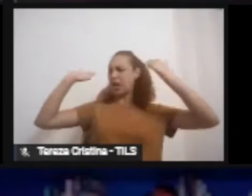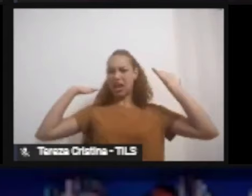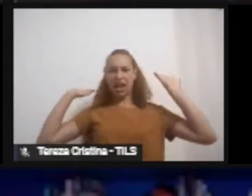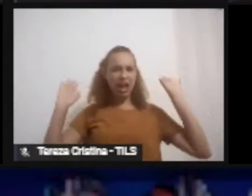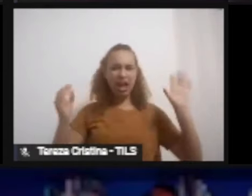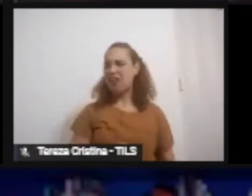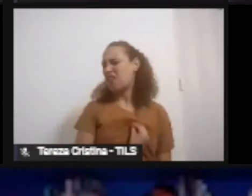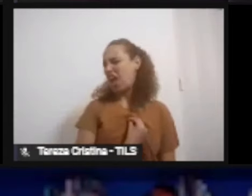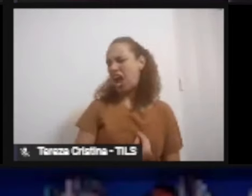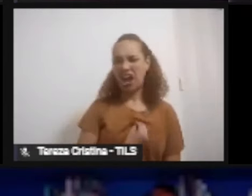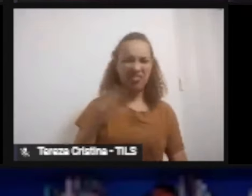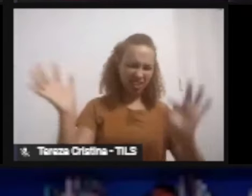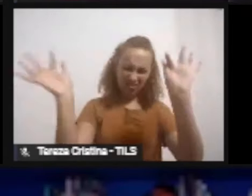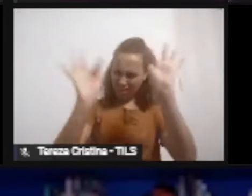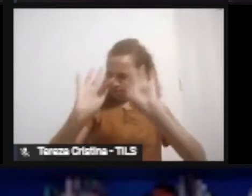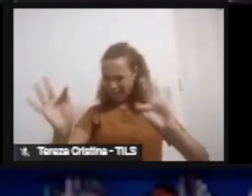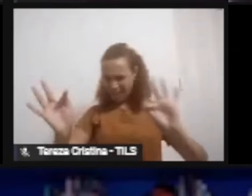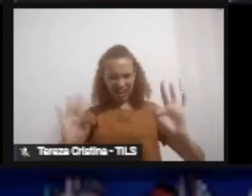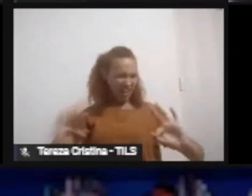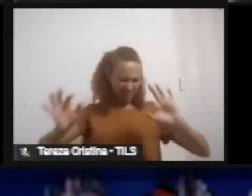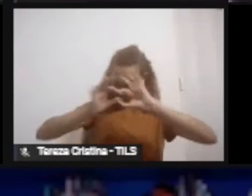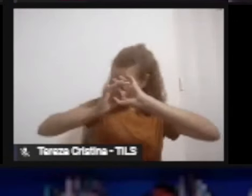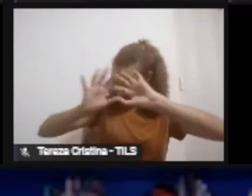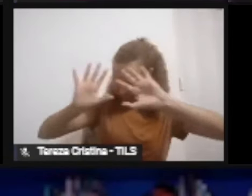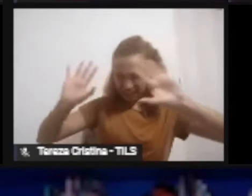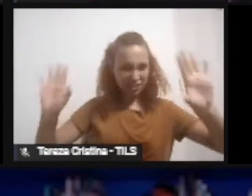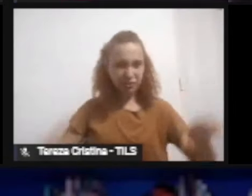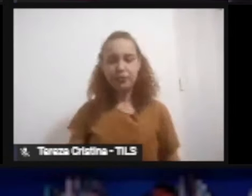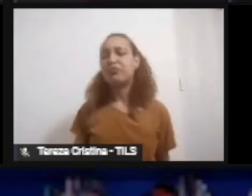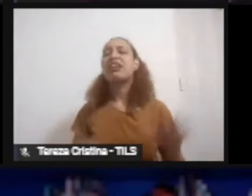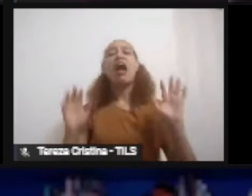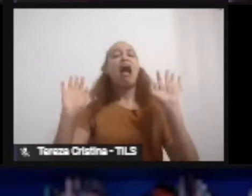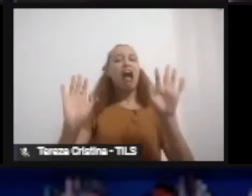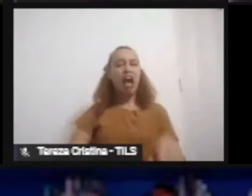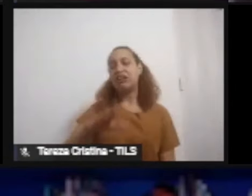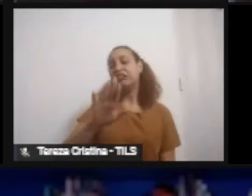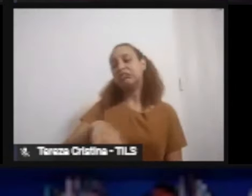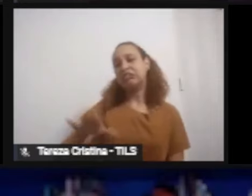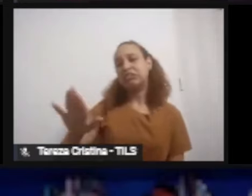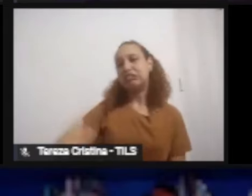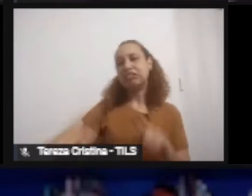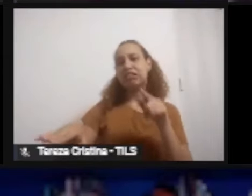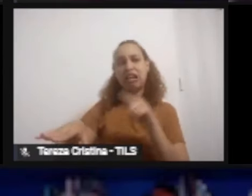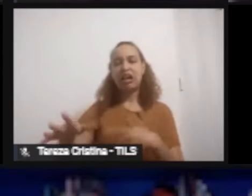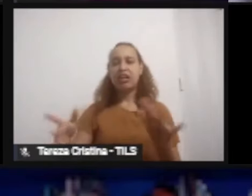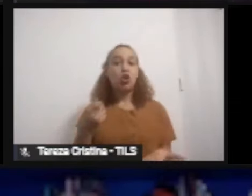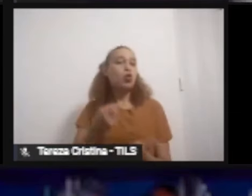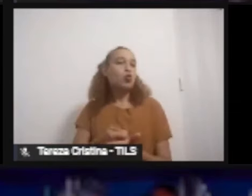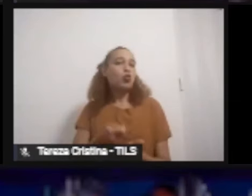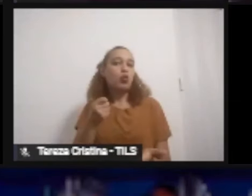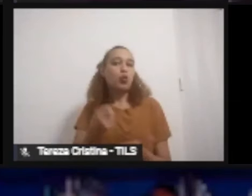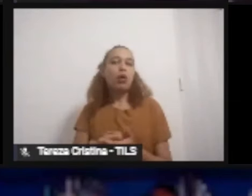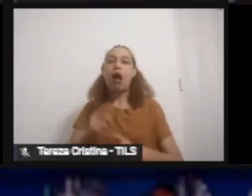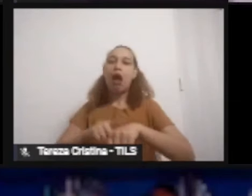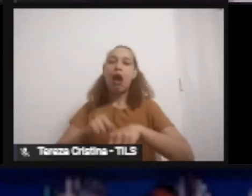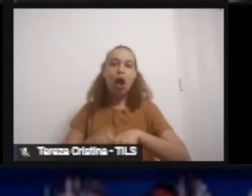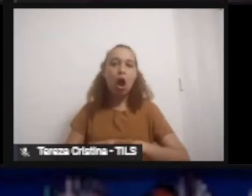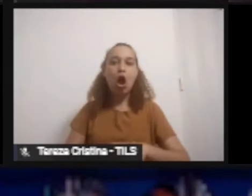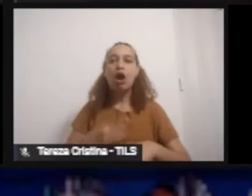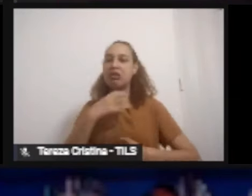feliz, deixa ela ser o que ela quiser. Ou então, se a criança não cumpriu o horário, não tomou banho,